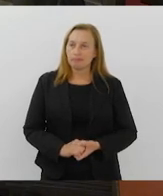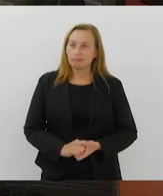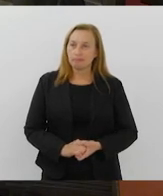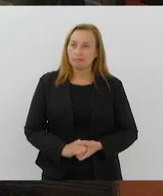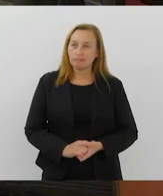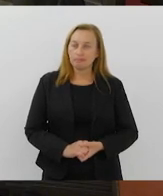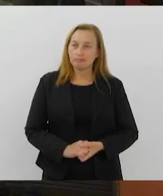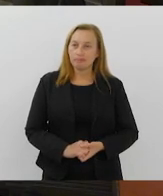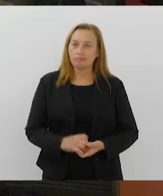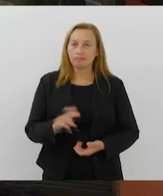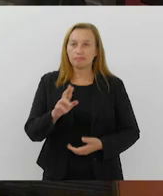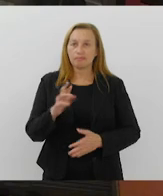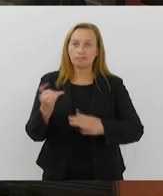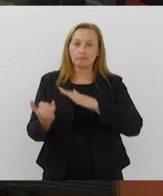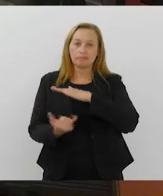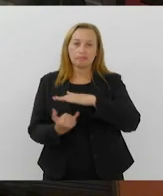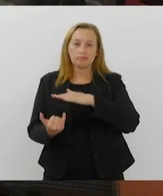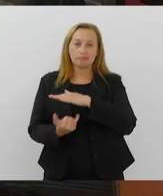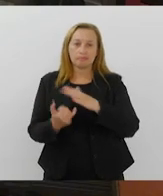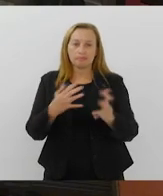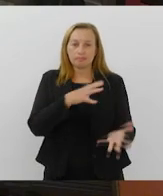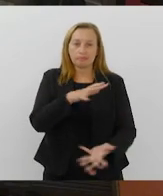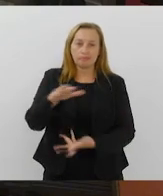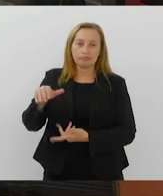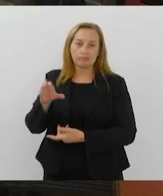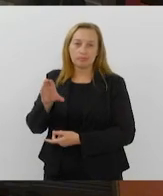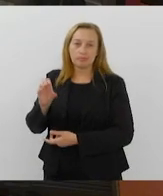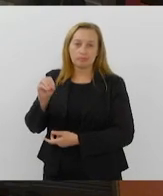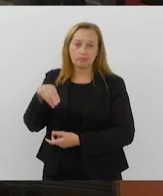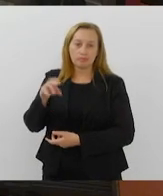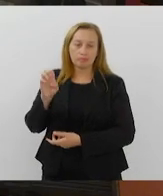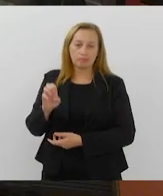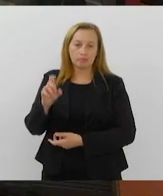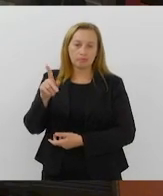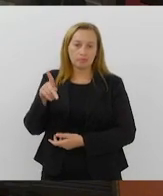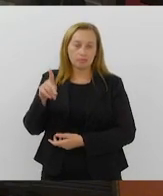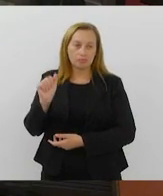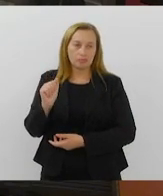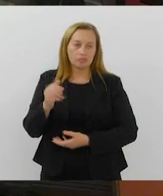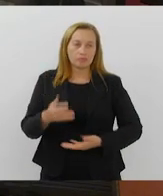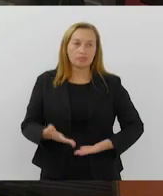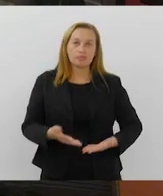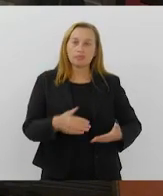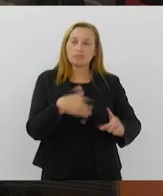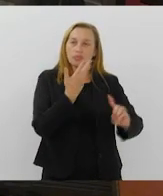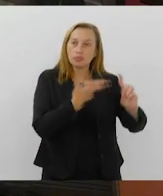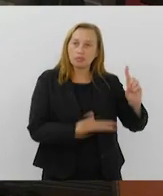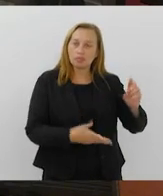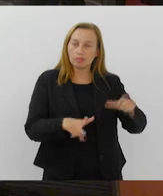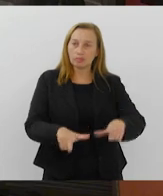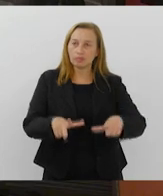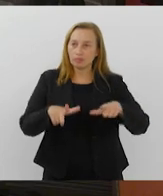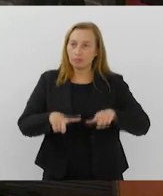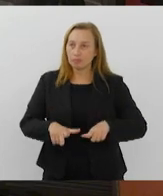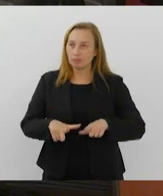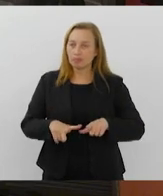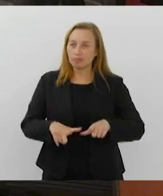Em nome do Instituto Internacional Conde Coma, iniciaremos neste momento a cerimônia de entrega das menções